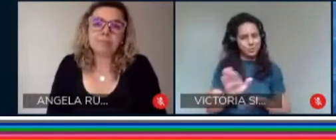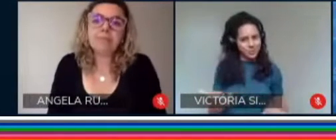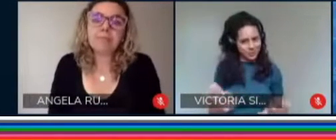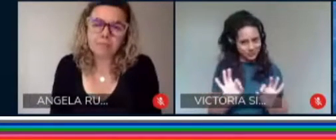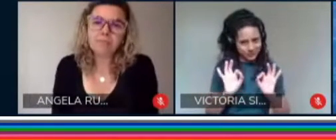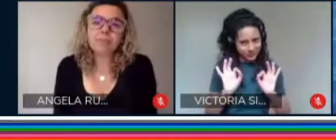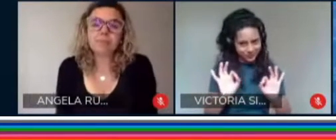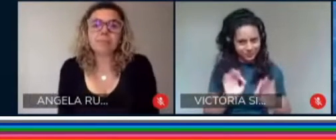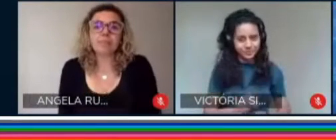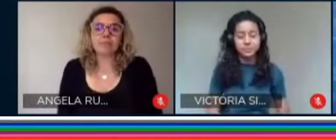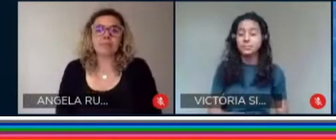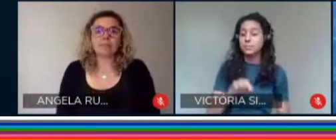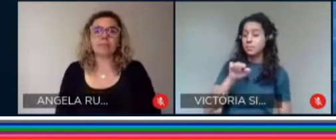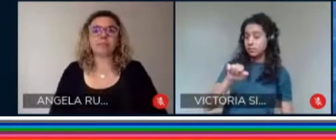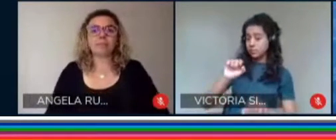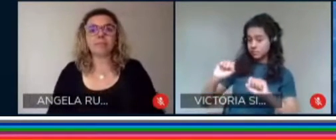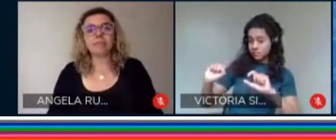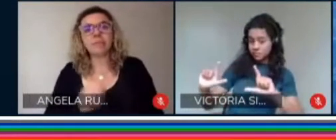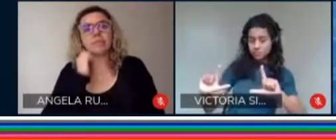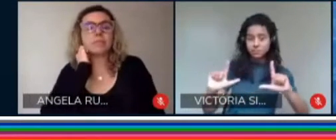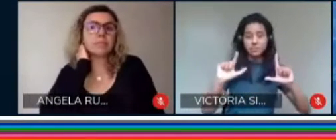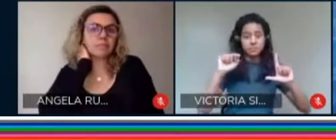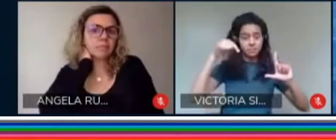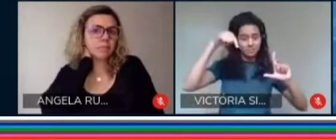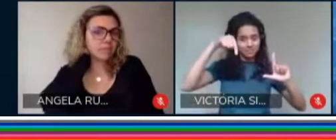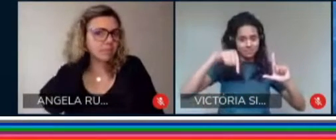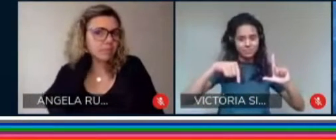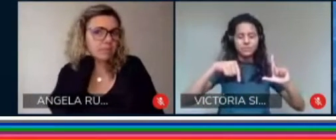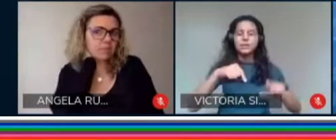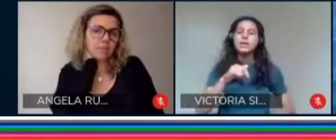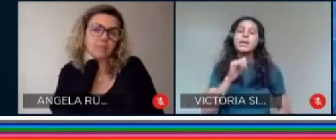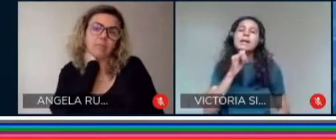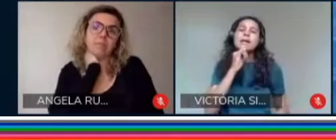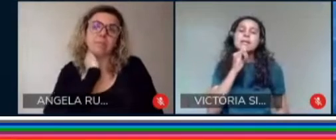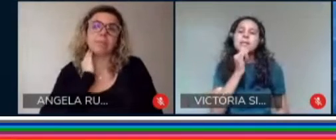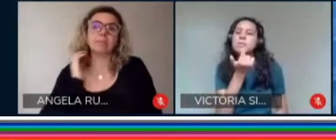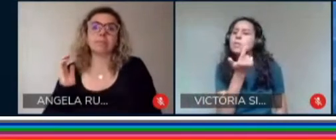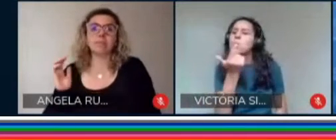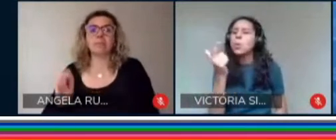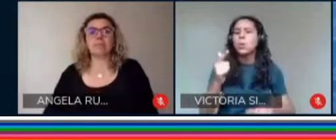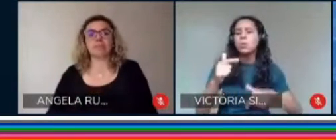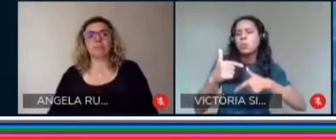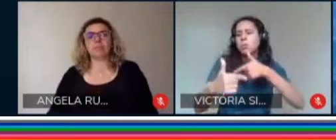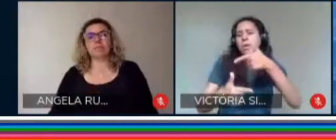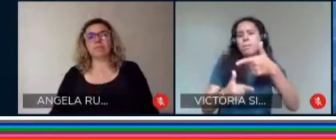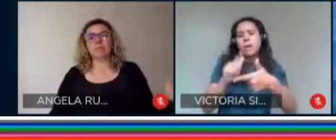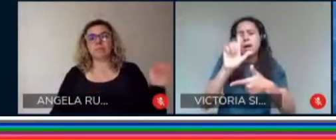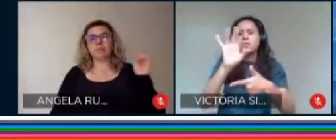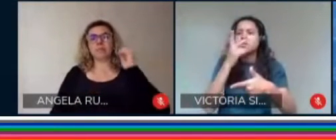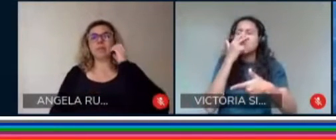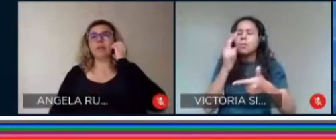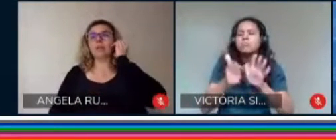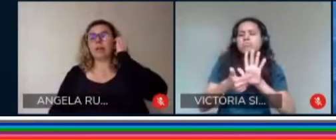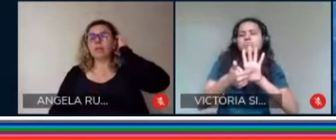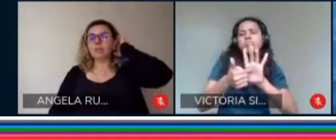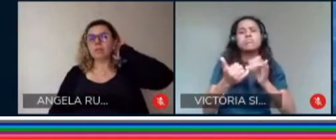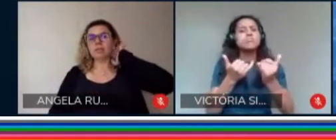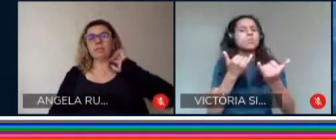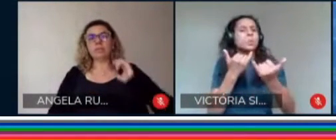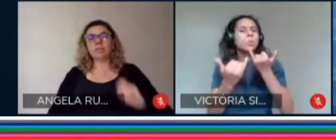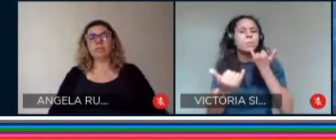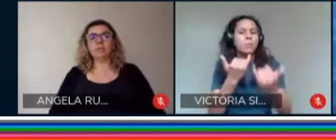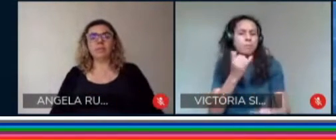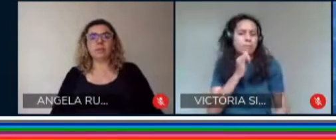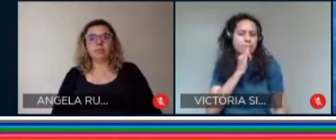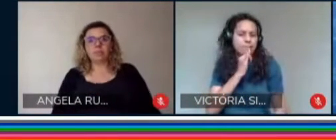Aqui, por exemplo, esse é um outro tipo de trabalho, uma outra possibilidade para entender tudo isso que eu estou dizendo,